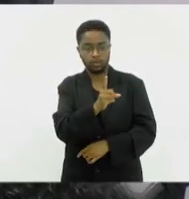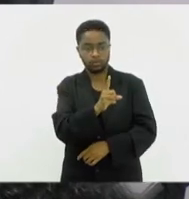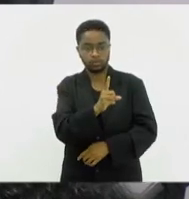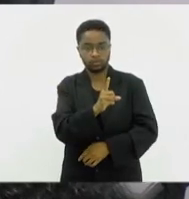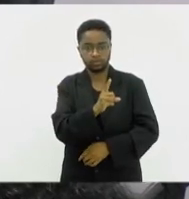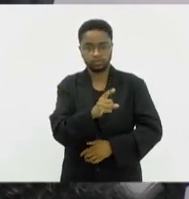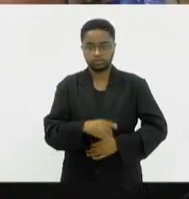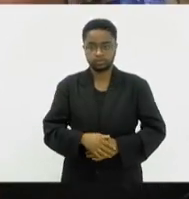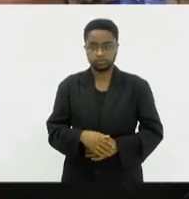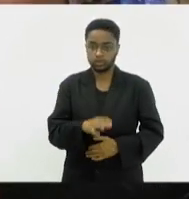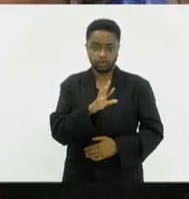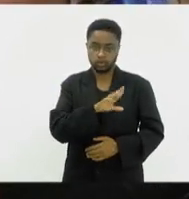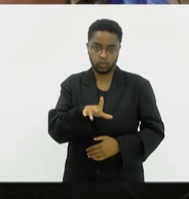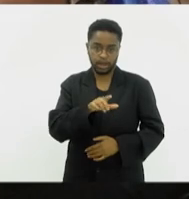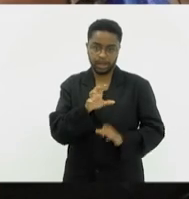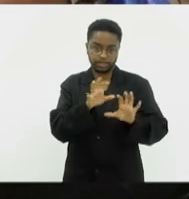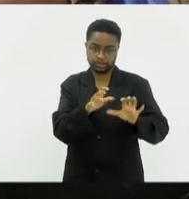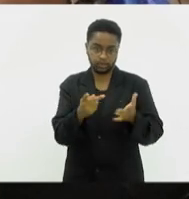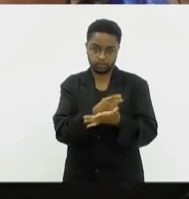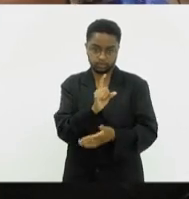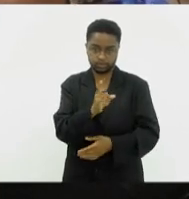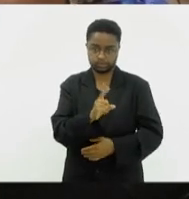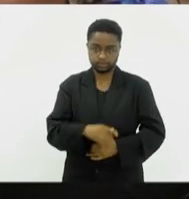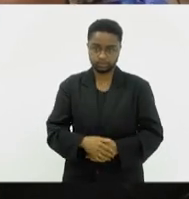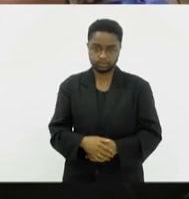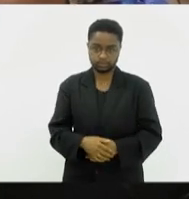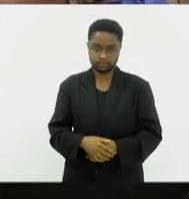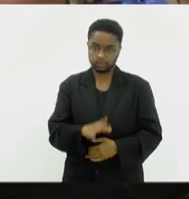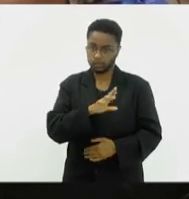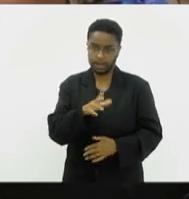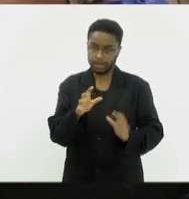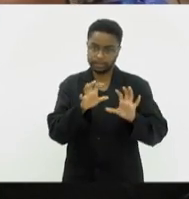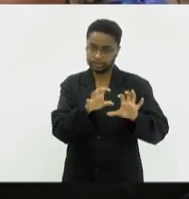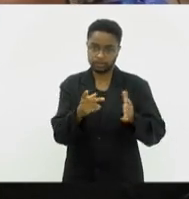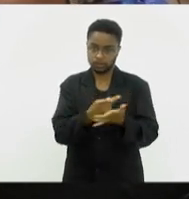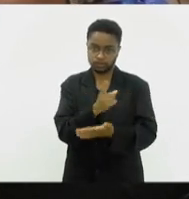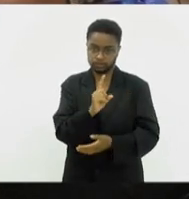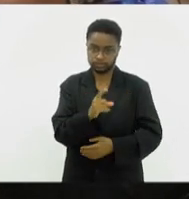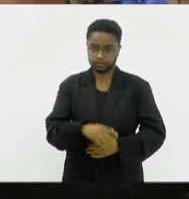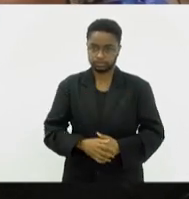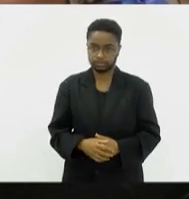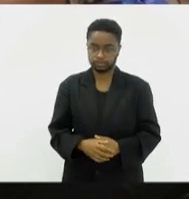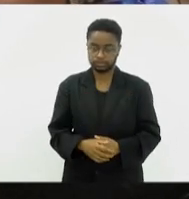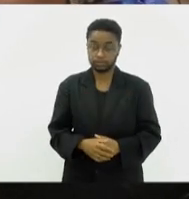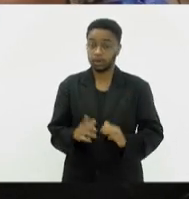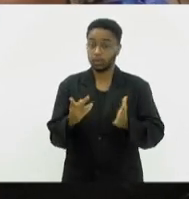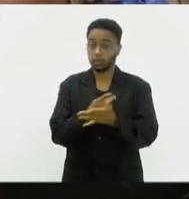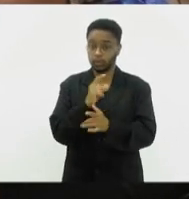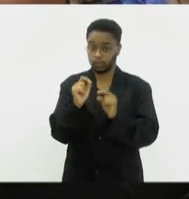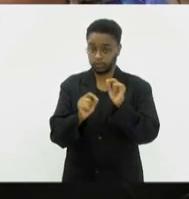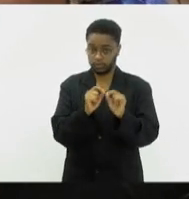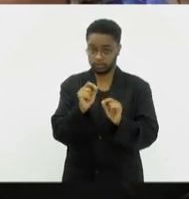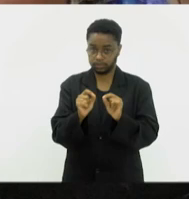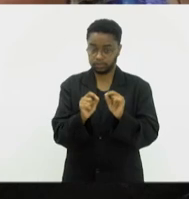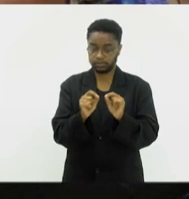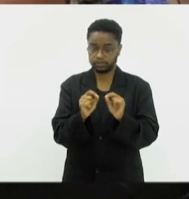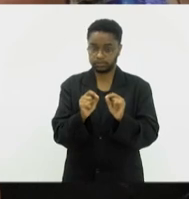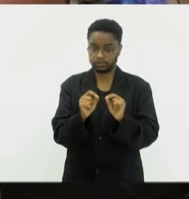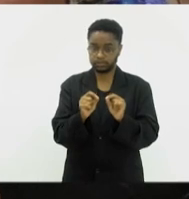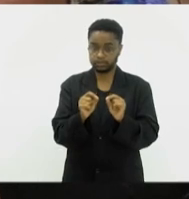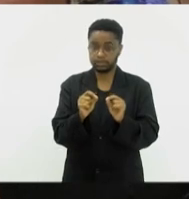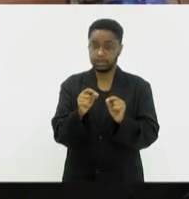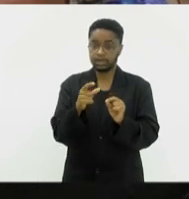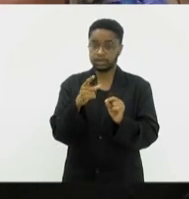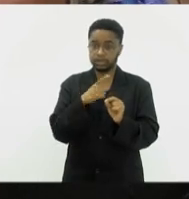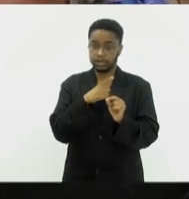isso que aconteceu. Não foi o que, não foi o senhor fez que... uma transação penal, mas não fez? Mas não foi isso que aconteceu, Vossa Excelência. Então, digo o que aconteceu. Foi o seguinte, teve a